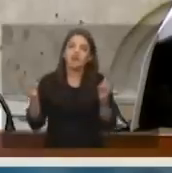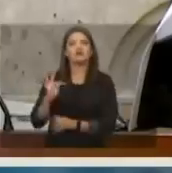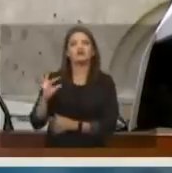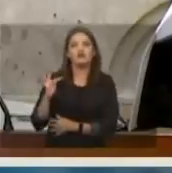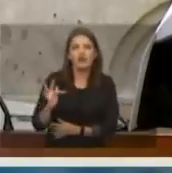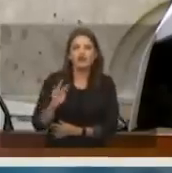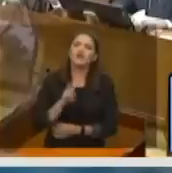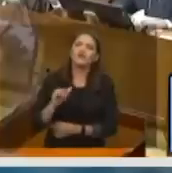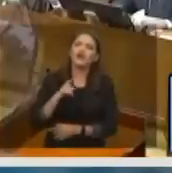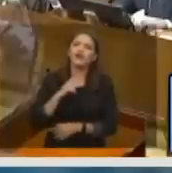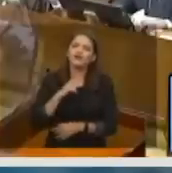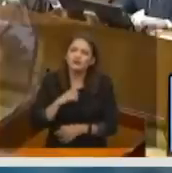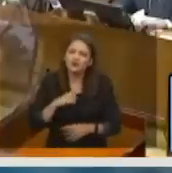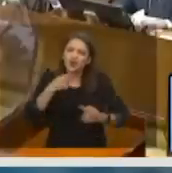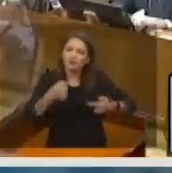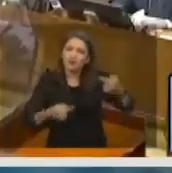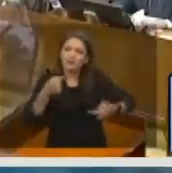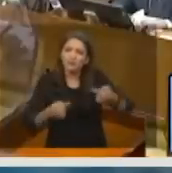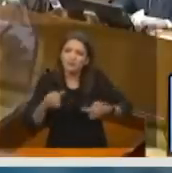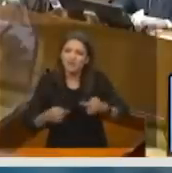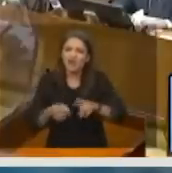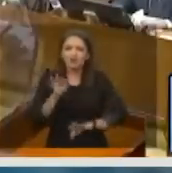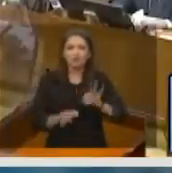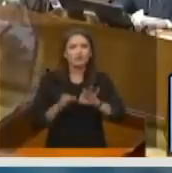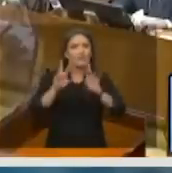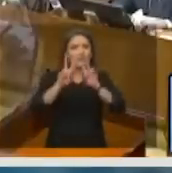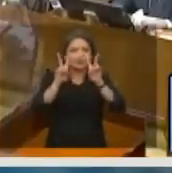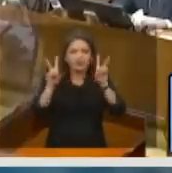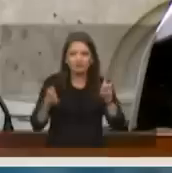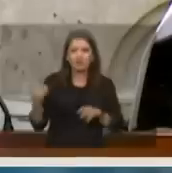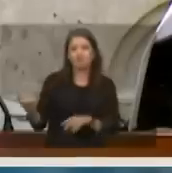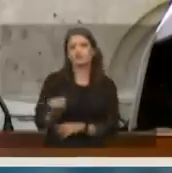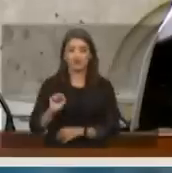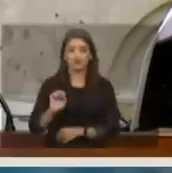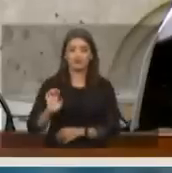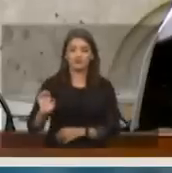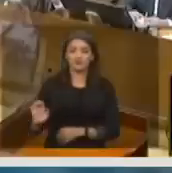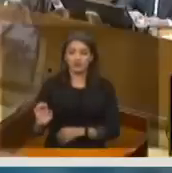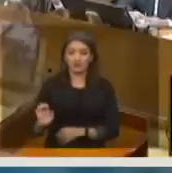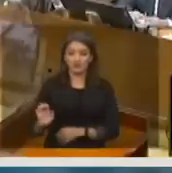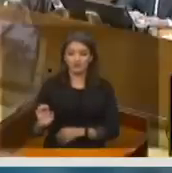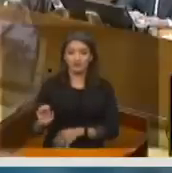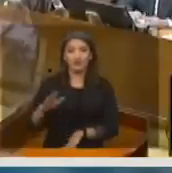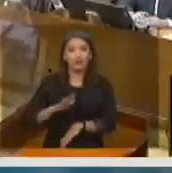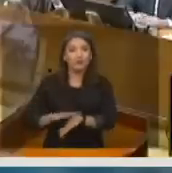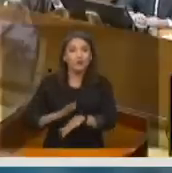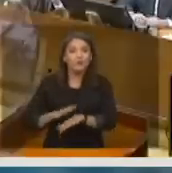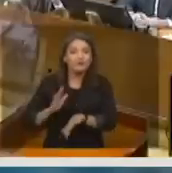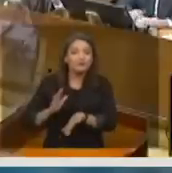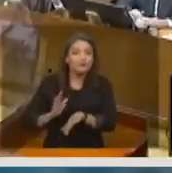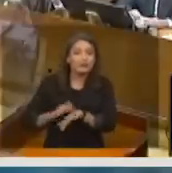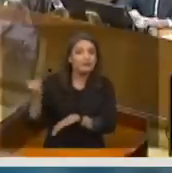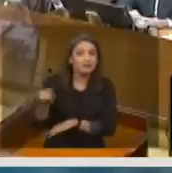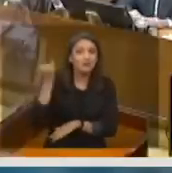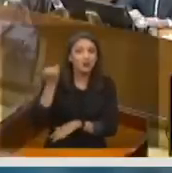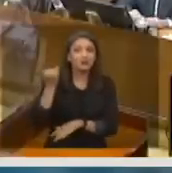se comportar de acordo com as leis vigentes. Ocorre que a Constituição Federal, Marcelo, ela prevê que as leis penais,